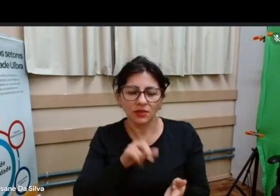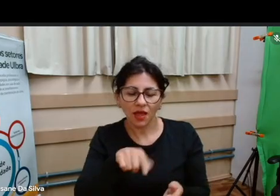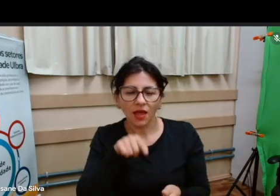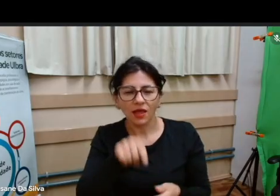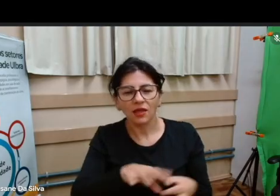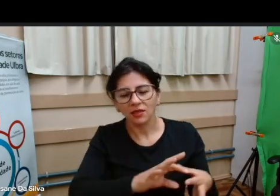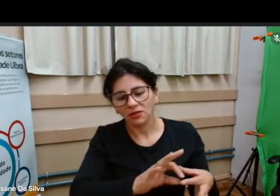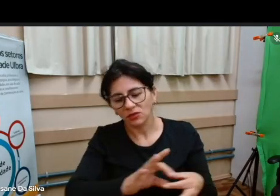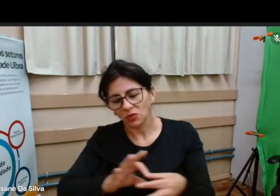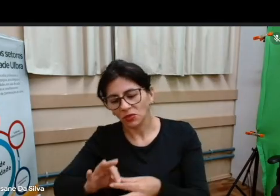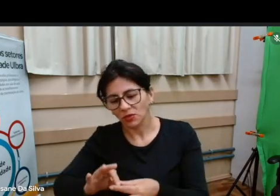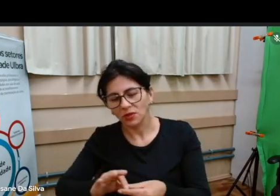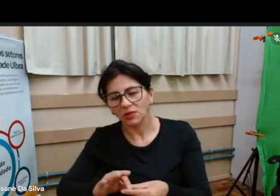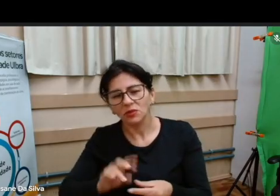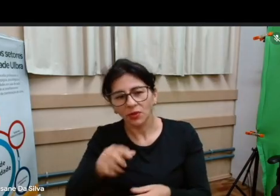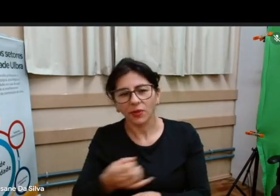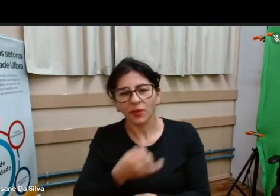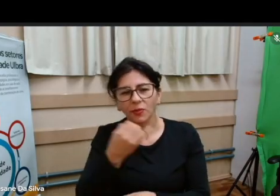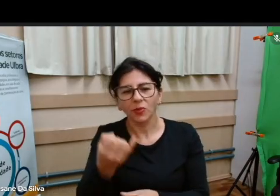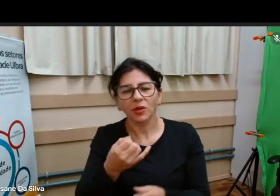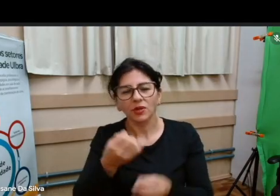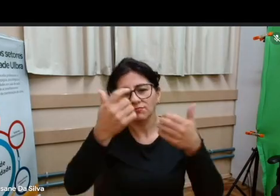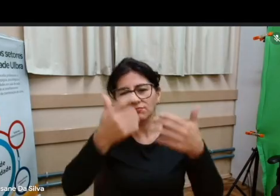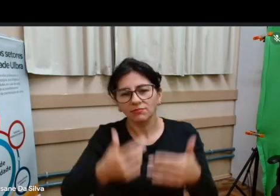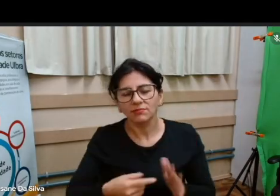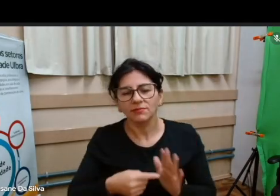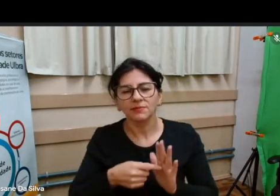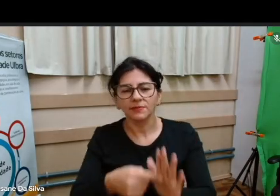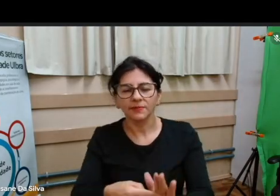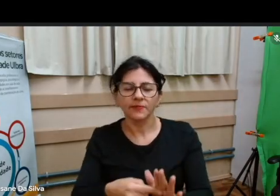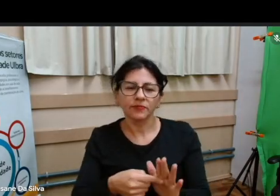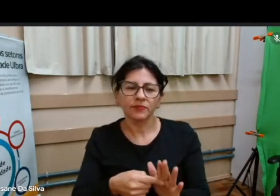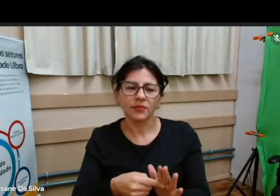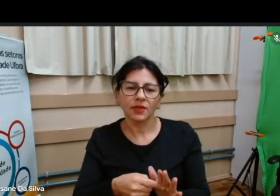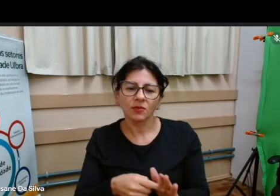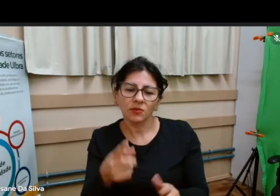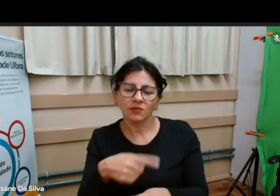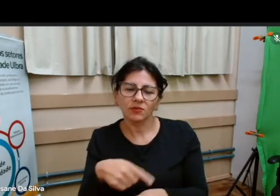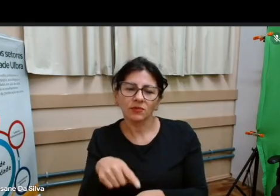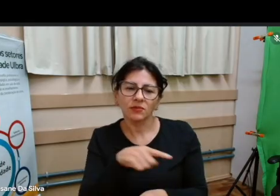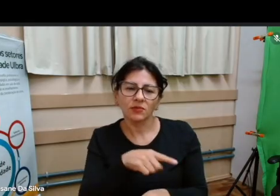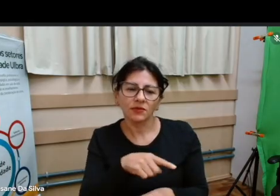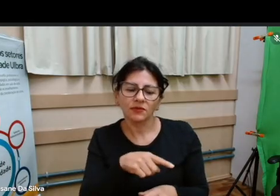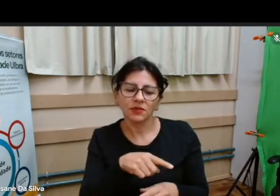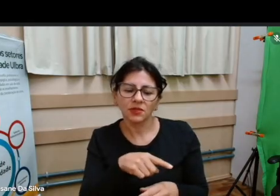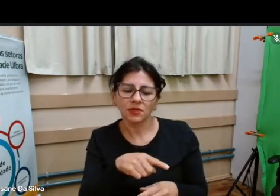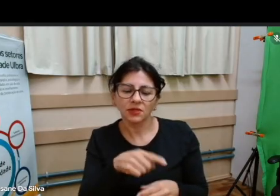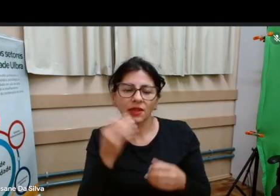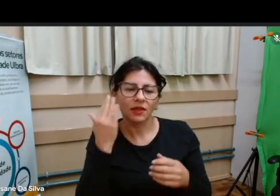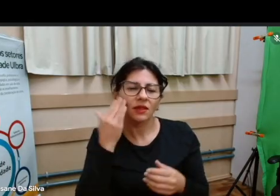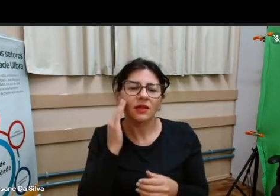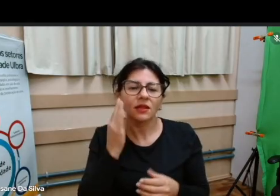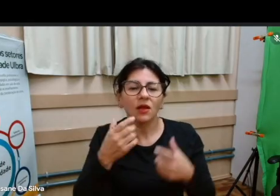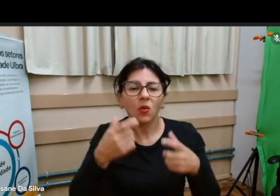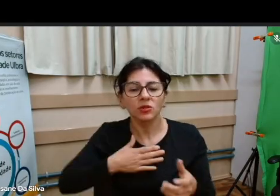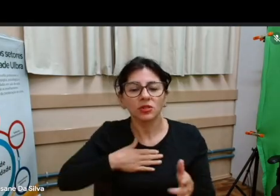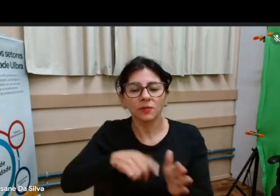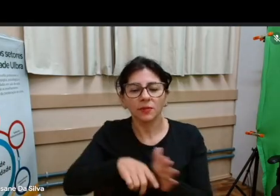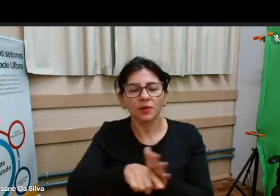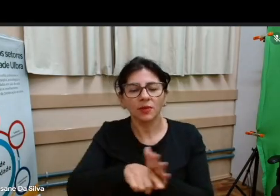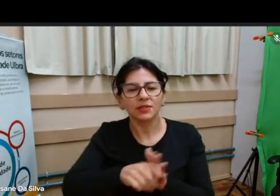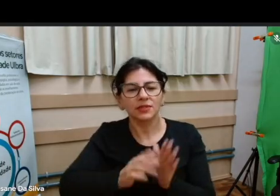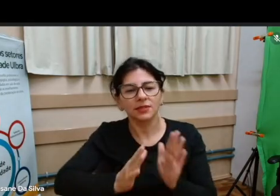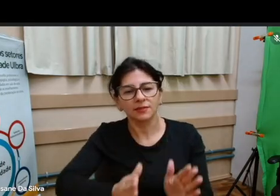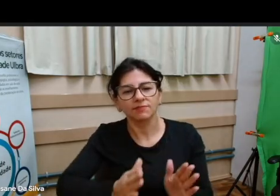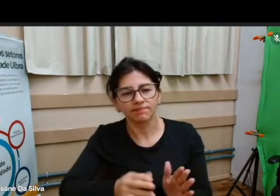trazer né Eh para poder situar onde a minha pesquisa se coloca e